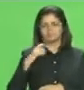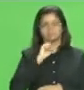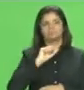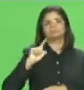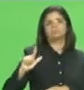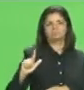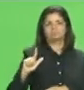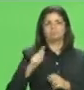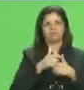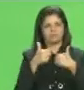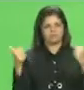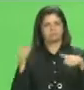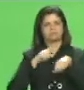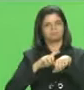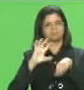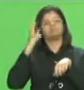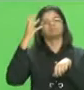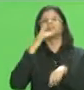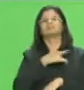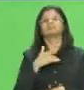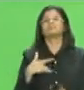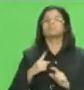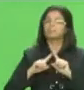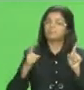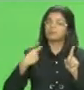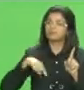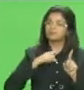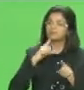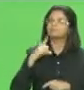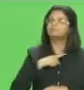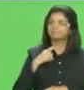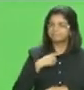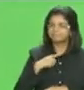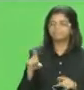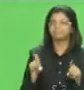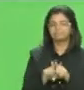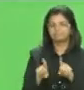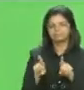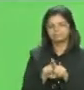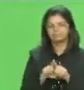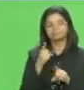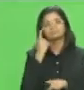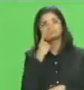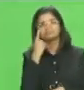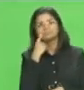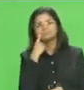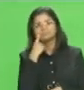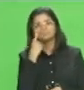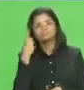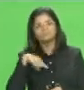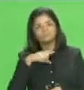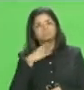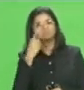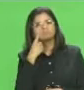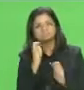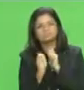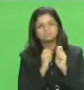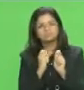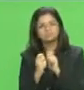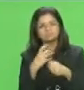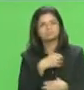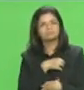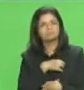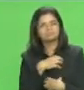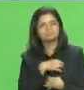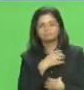e foi o melhor momento da saúde. Mas nós também temos, sem dúvida nenhuma, o que nós vamos administrar, o sentimento